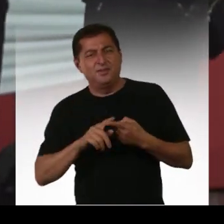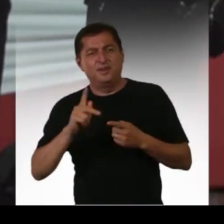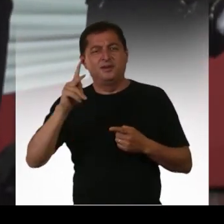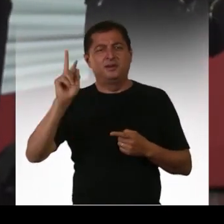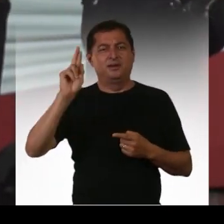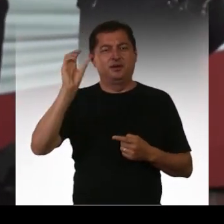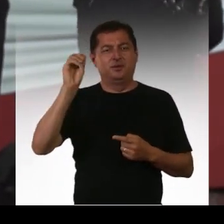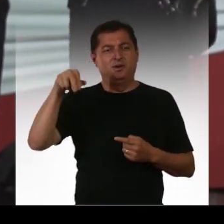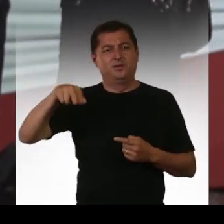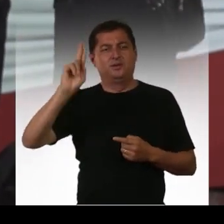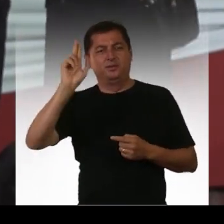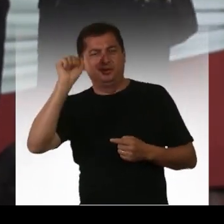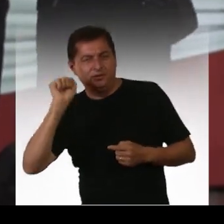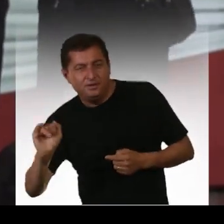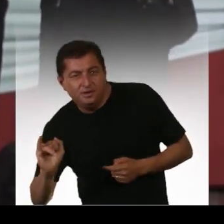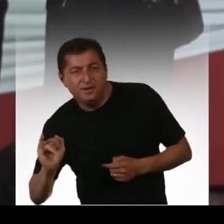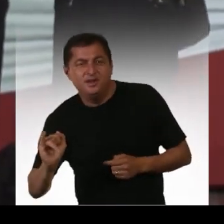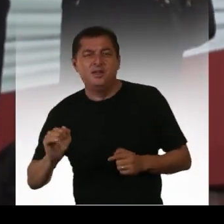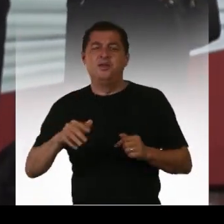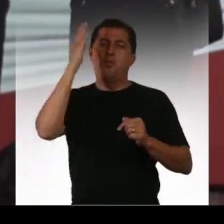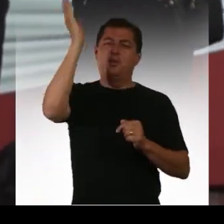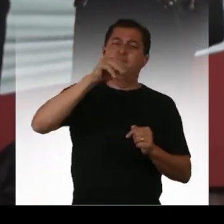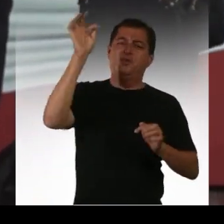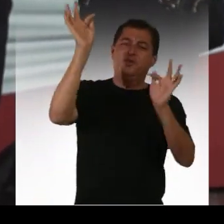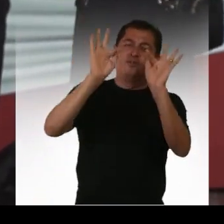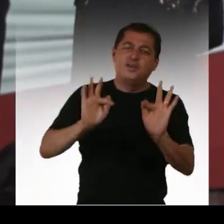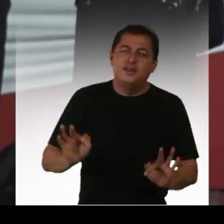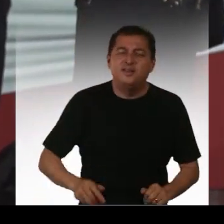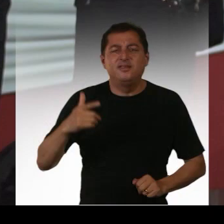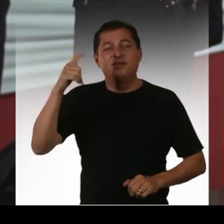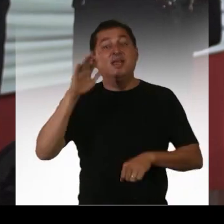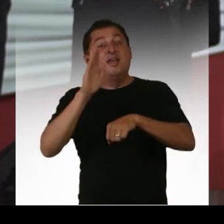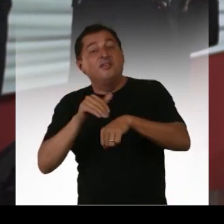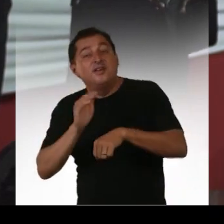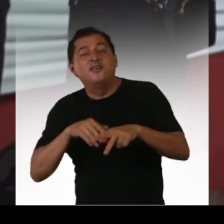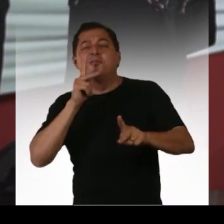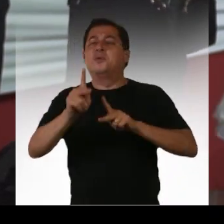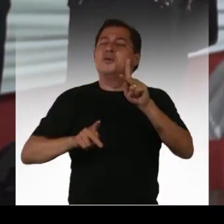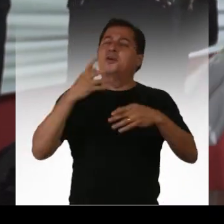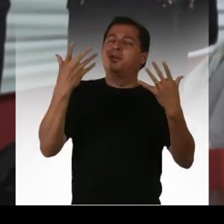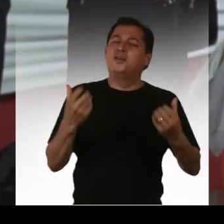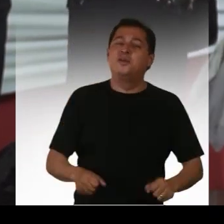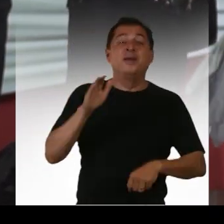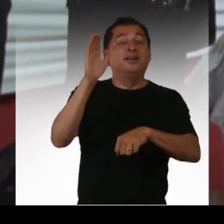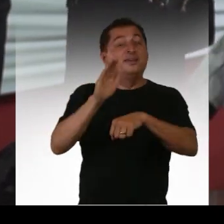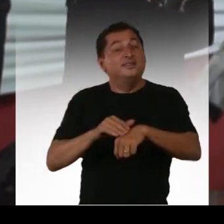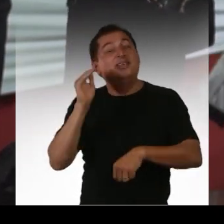todos, um Bolsa Família, um mais médico, um Fies,